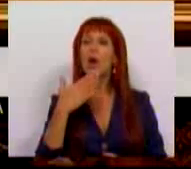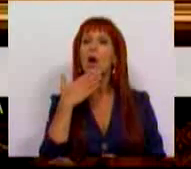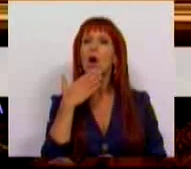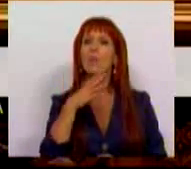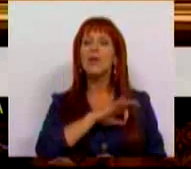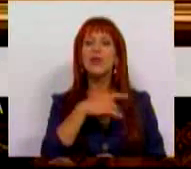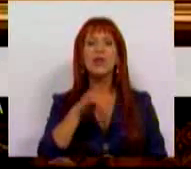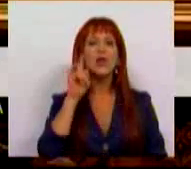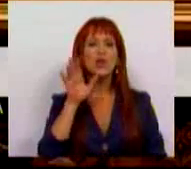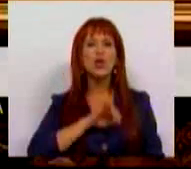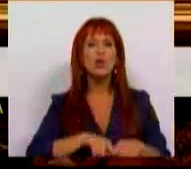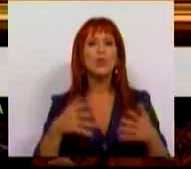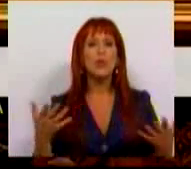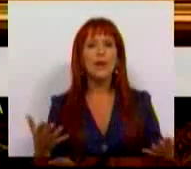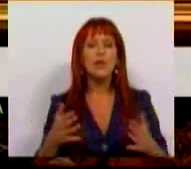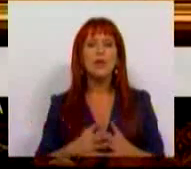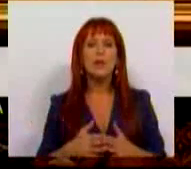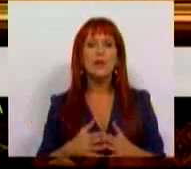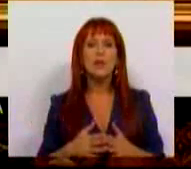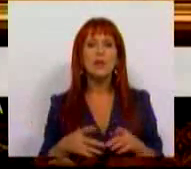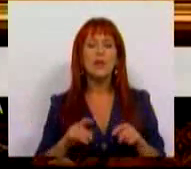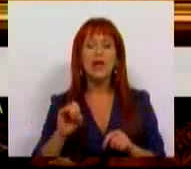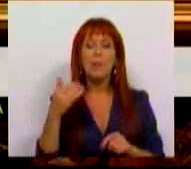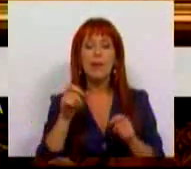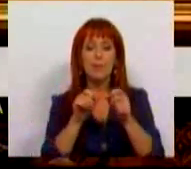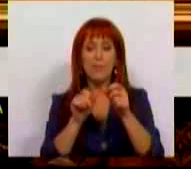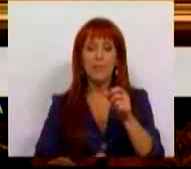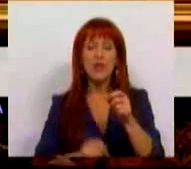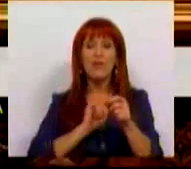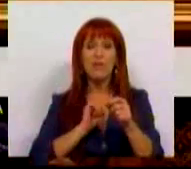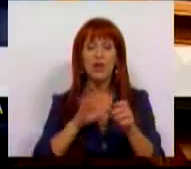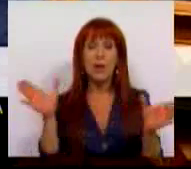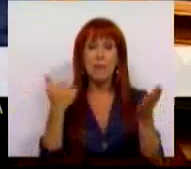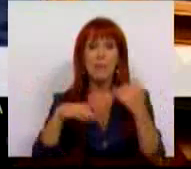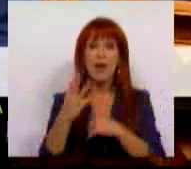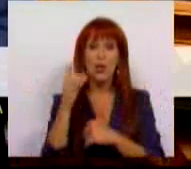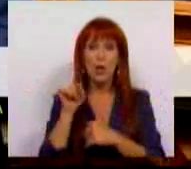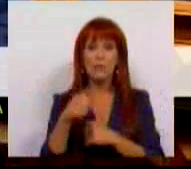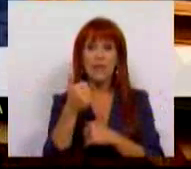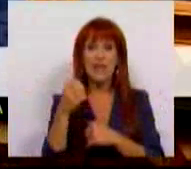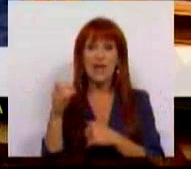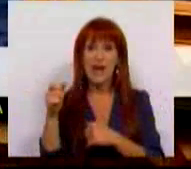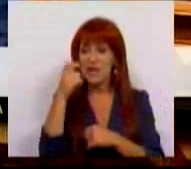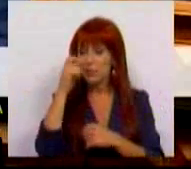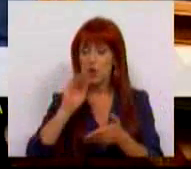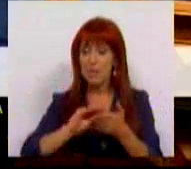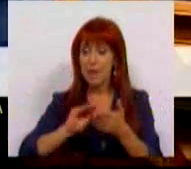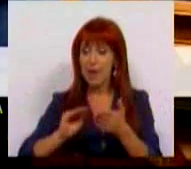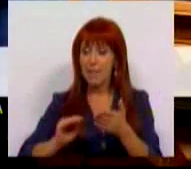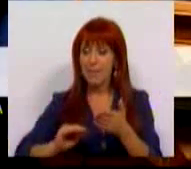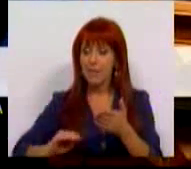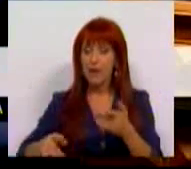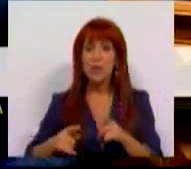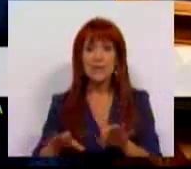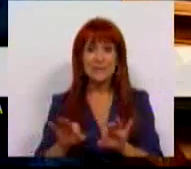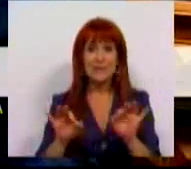Obrigado, Sr. Presidente, senhoras e senhores deputados. As minhas primeiras palavras vão para os mais de 4.500 peticionários